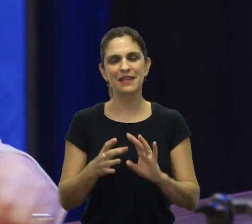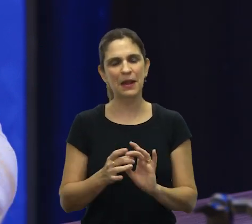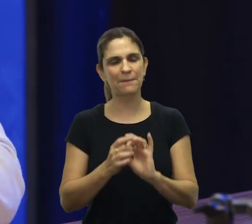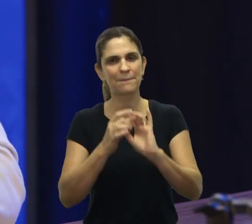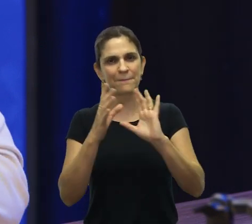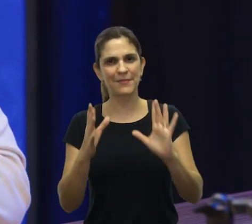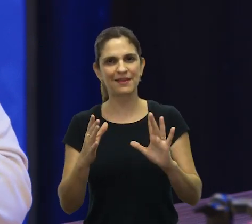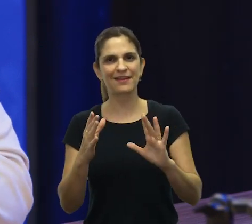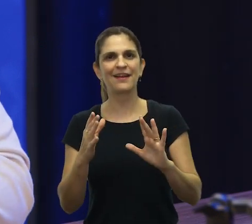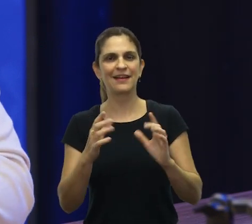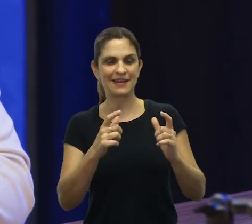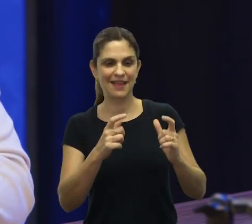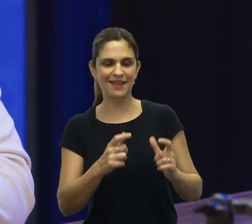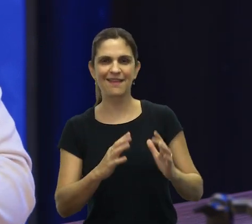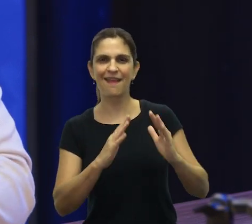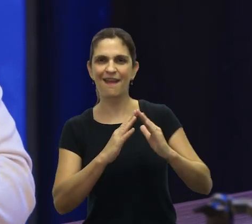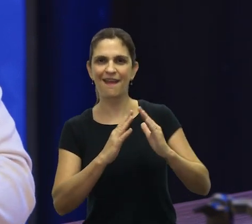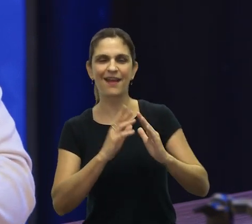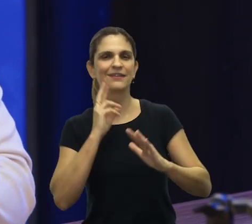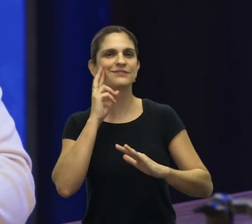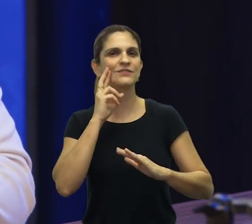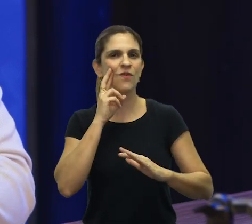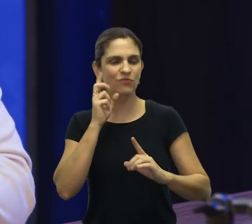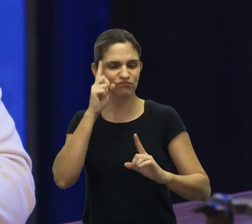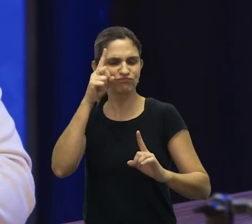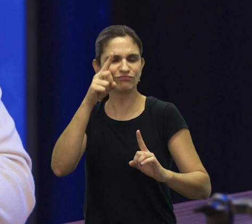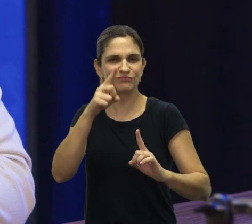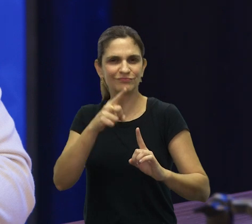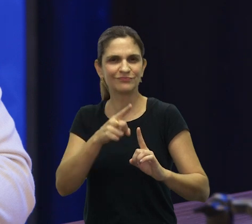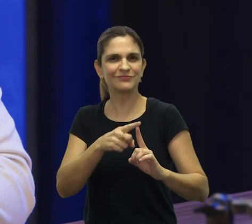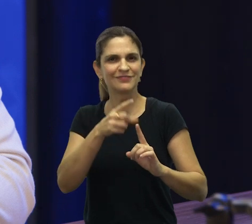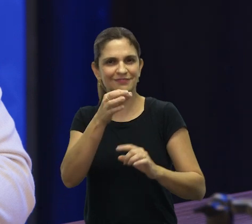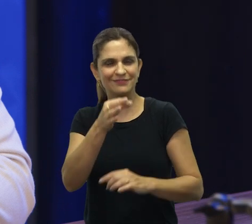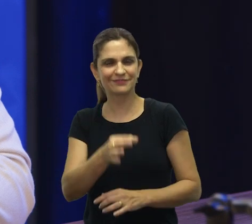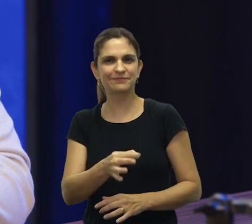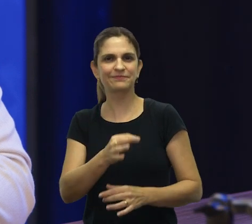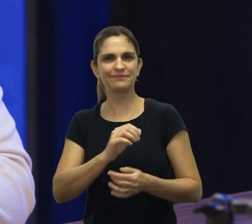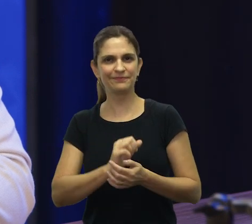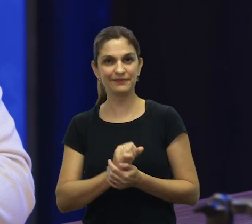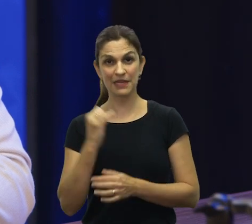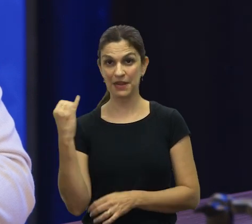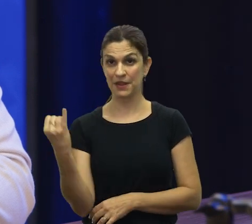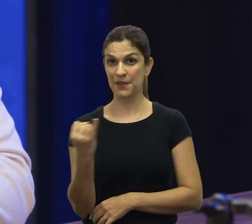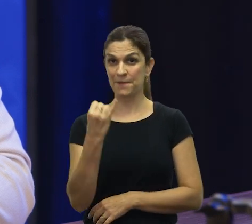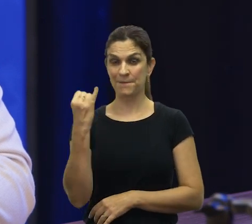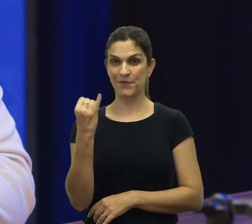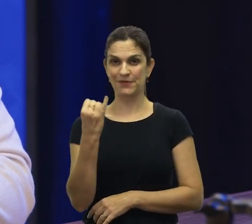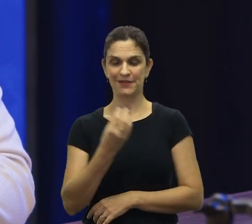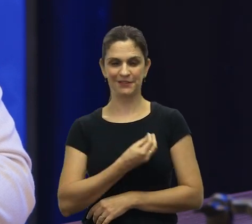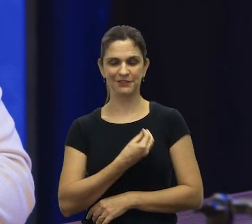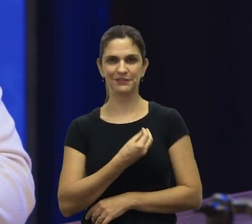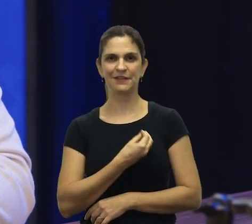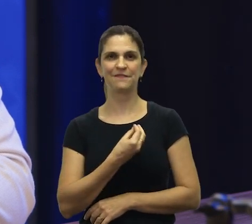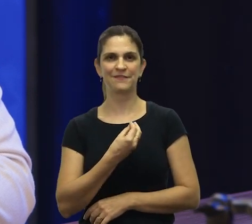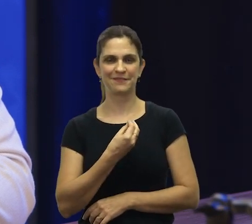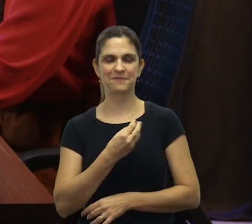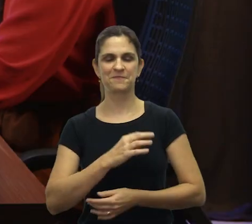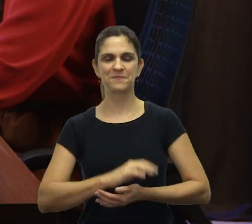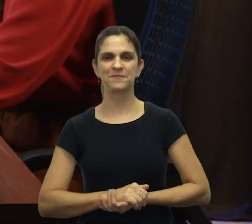esse acesso e a Casa Rosa tem feito esse papel de maneira importante e